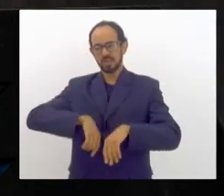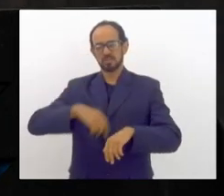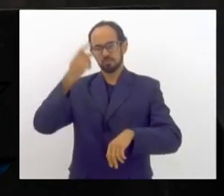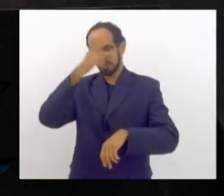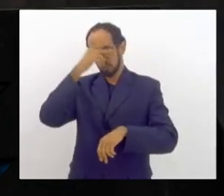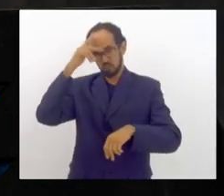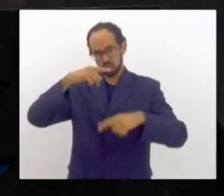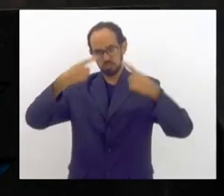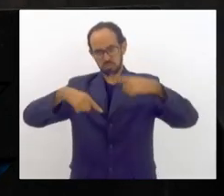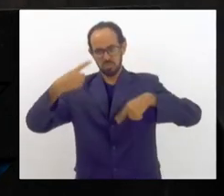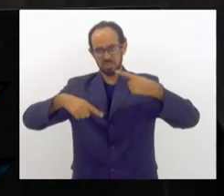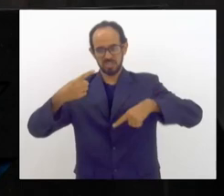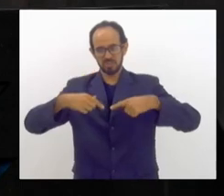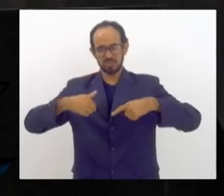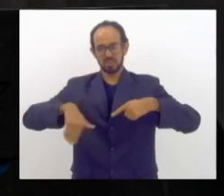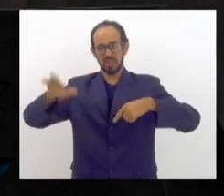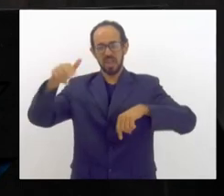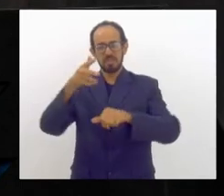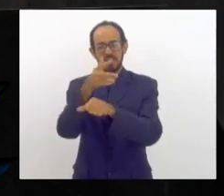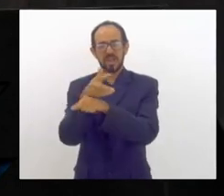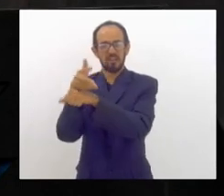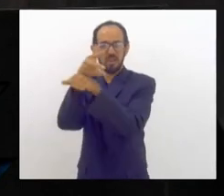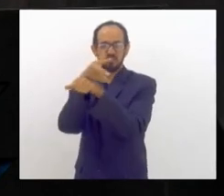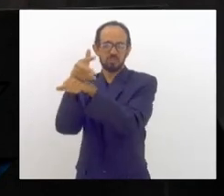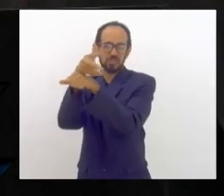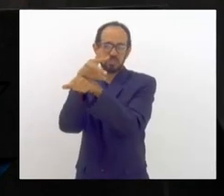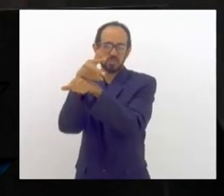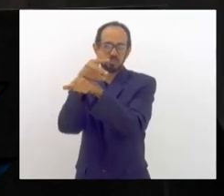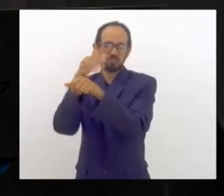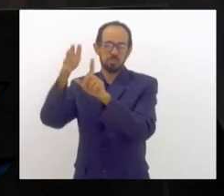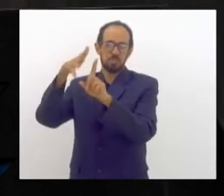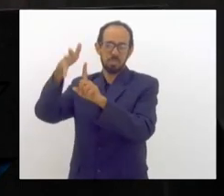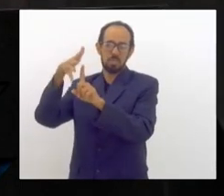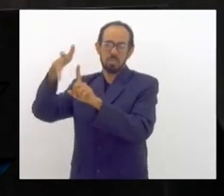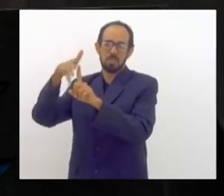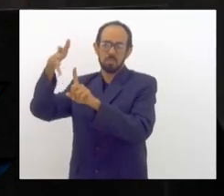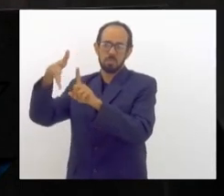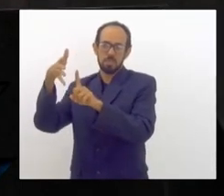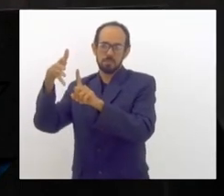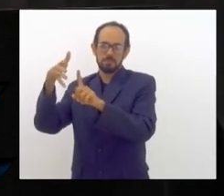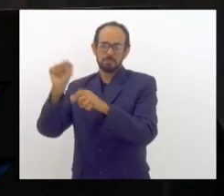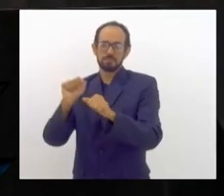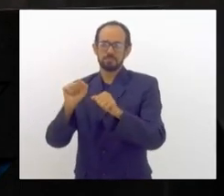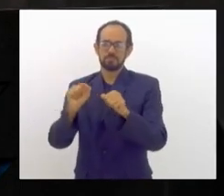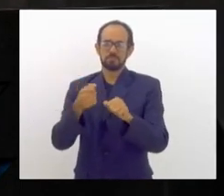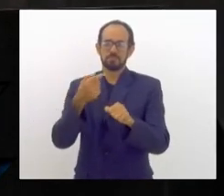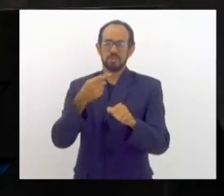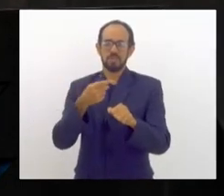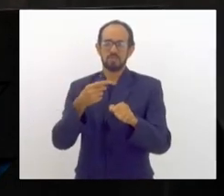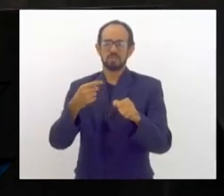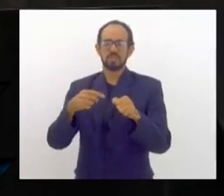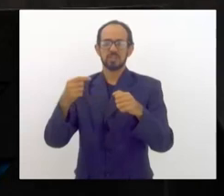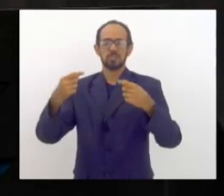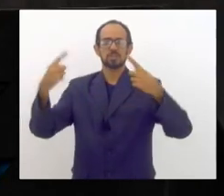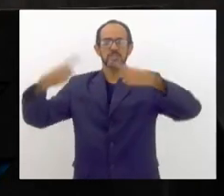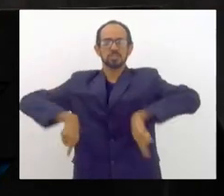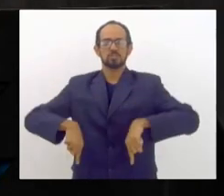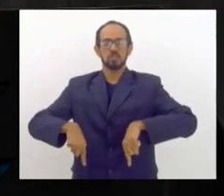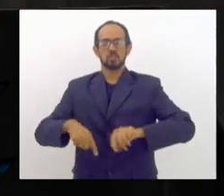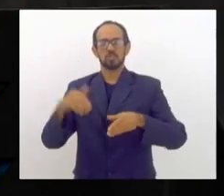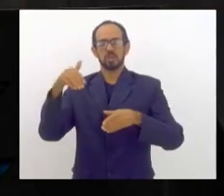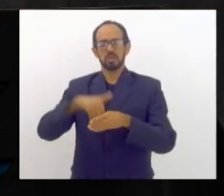nossa cidade para gravar vídeo, para fazer discurso, para fazer uma disputa eleitoral fora de